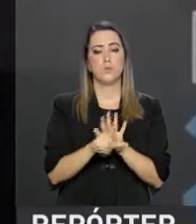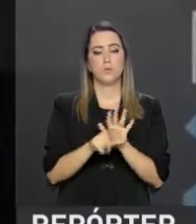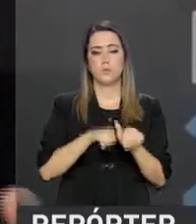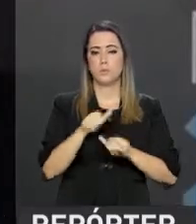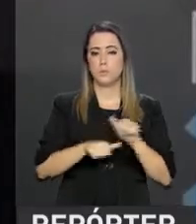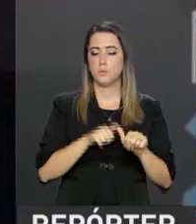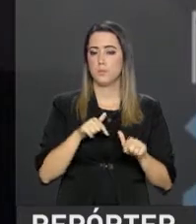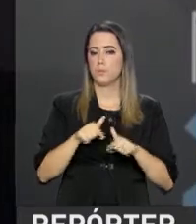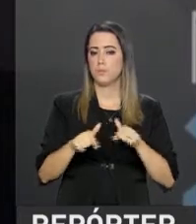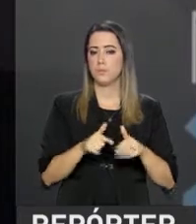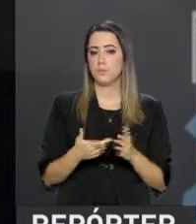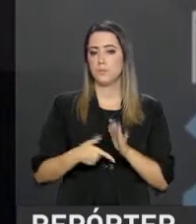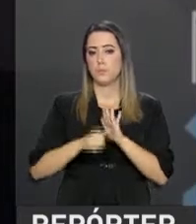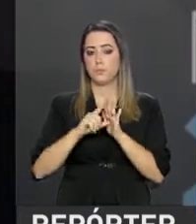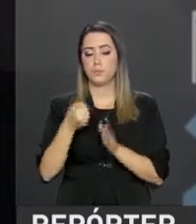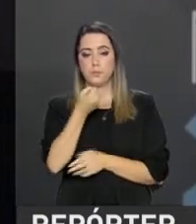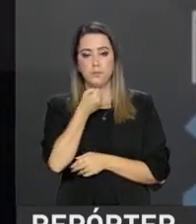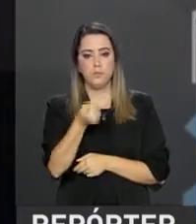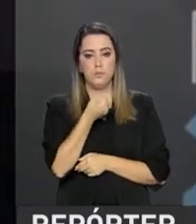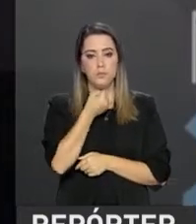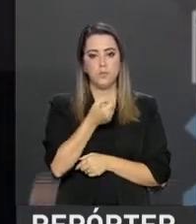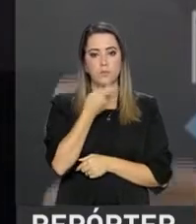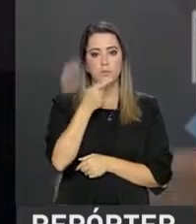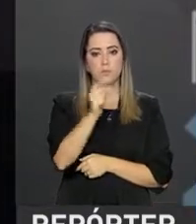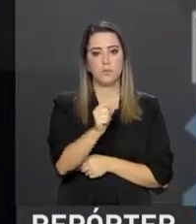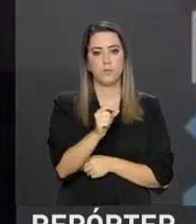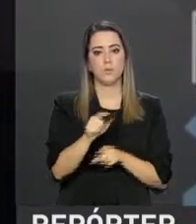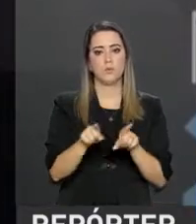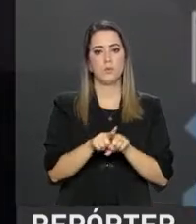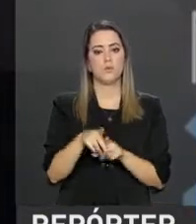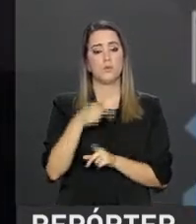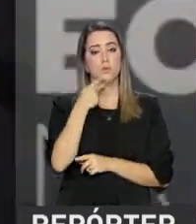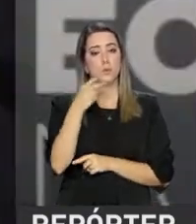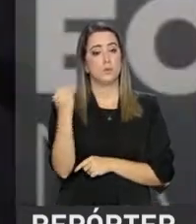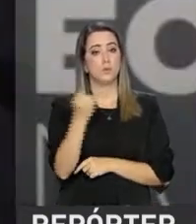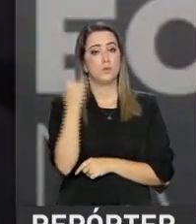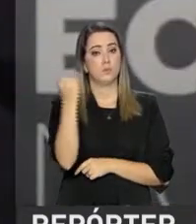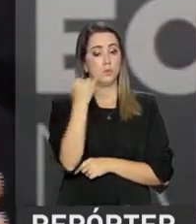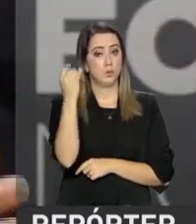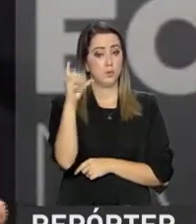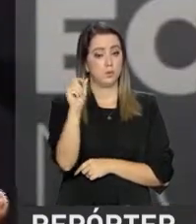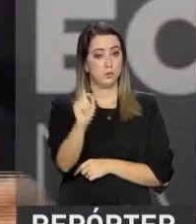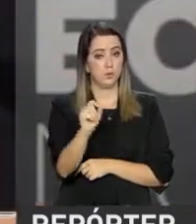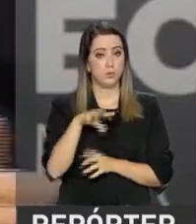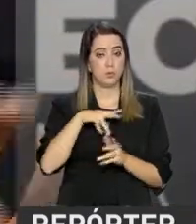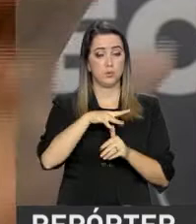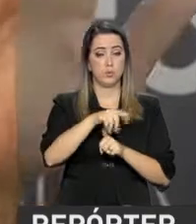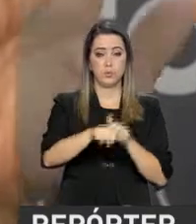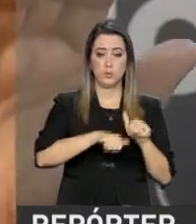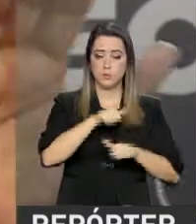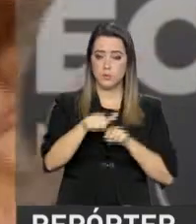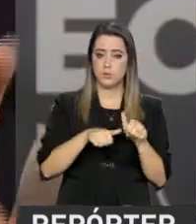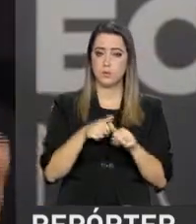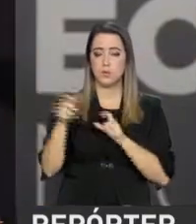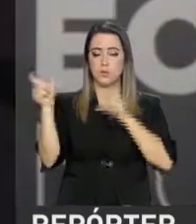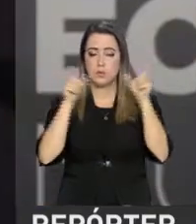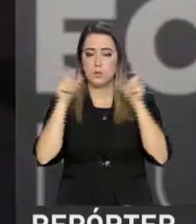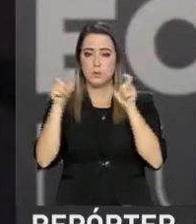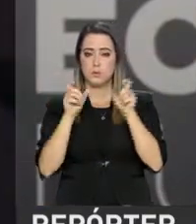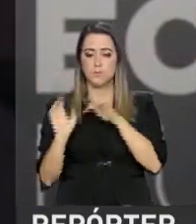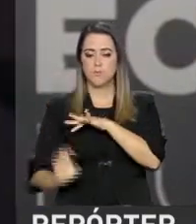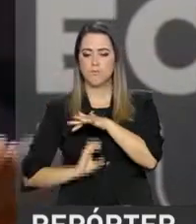mais cedo em conversa com jornalistas henrique meirelles defendeu que todas essas mudanças estão atraindo a atenção